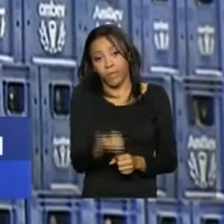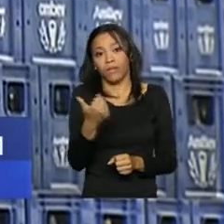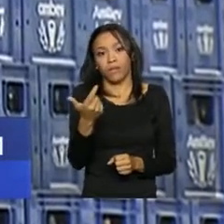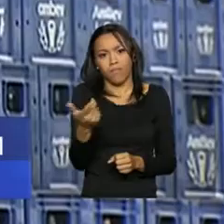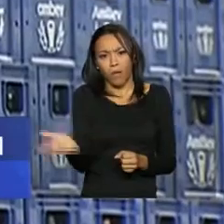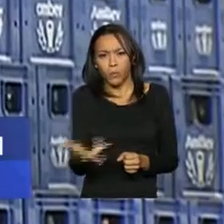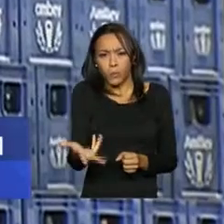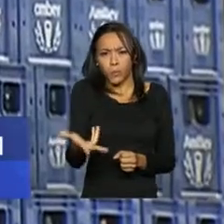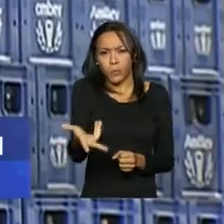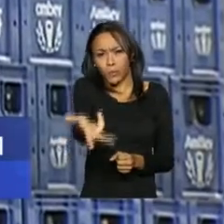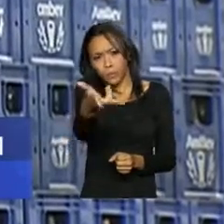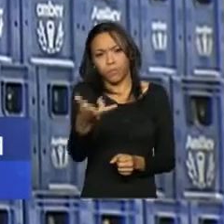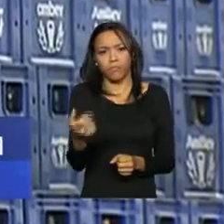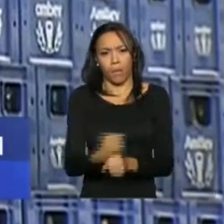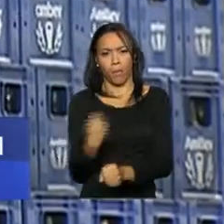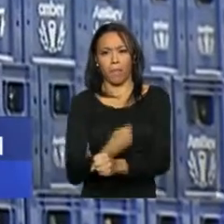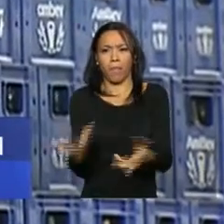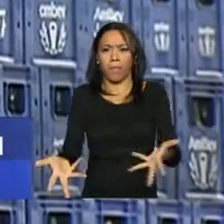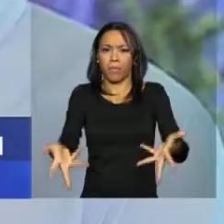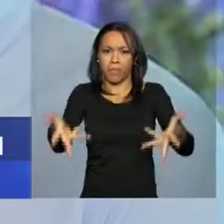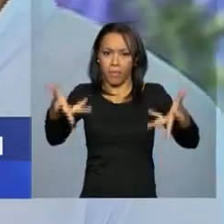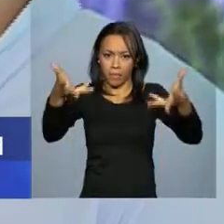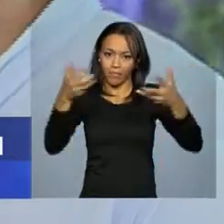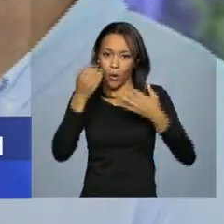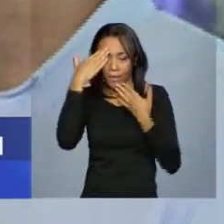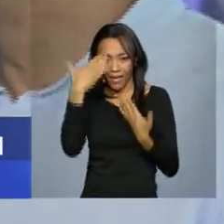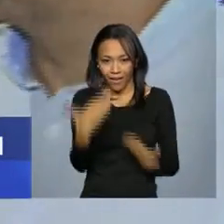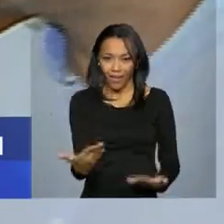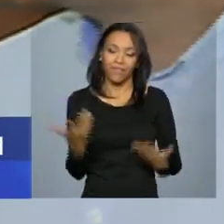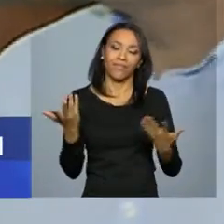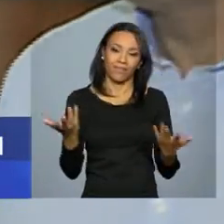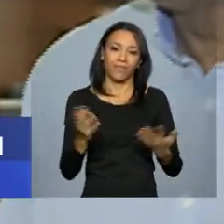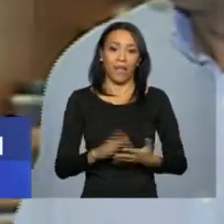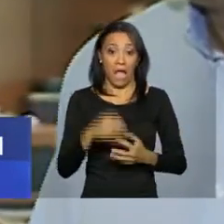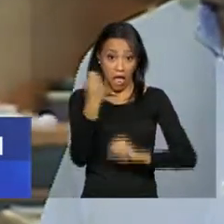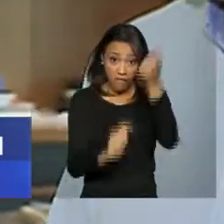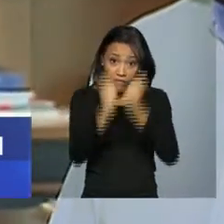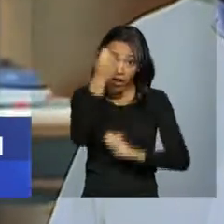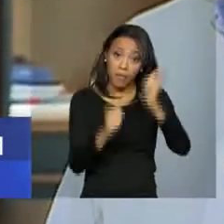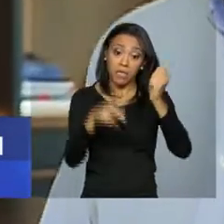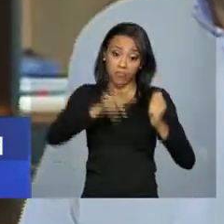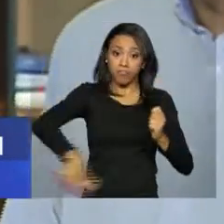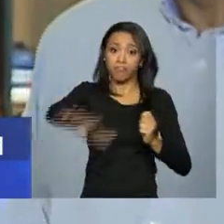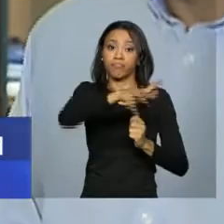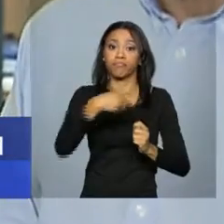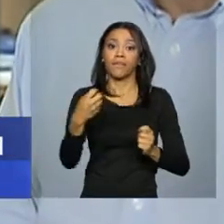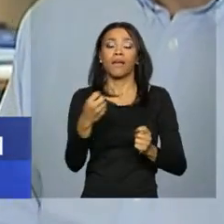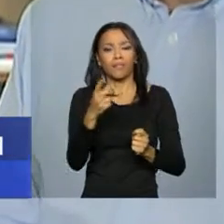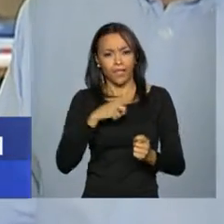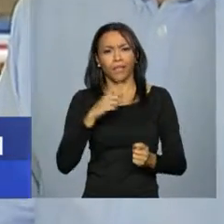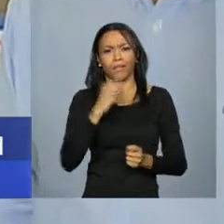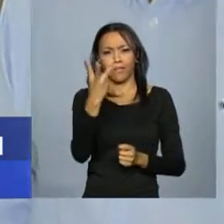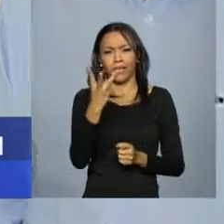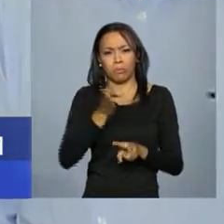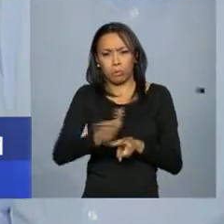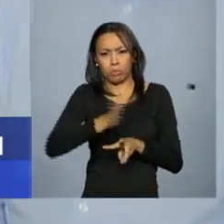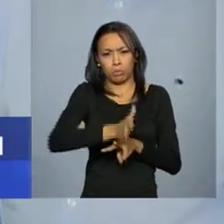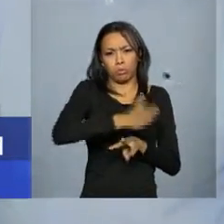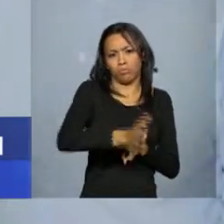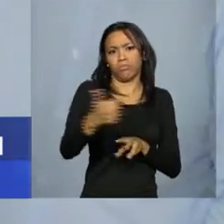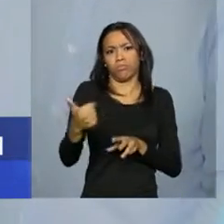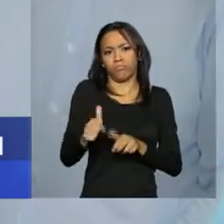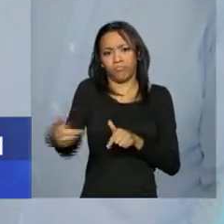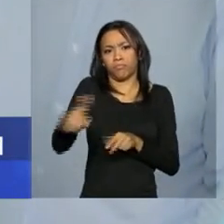na ana no preenchimento da fábrica obrigado prefeito a fábrica que deve já funciona com três linhas de produção ea